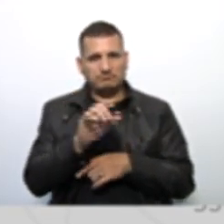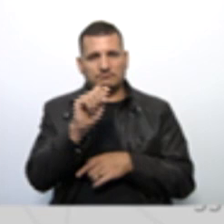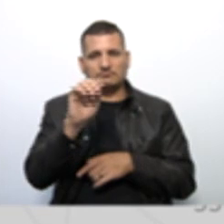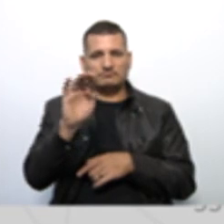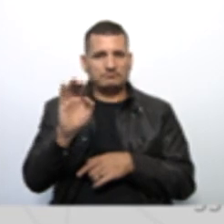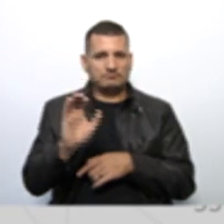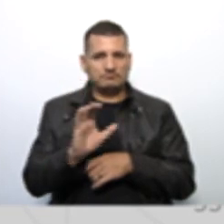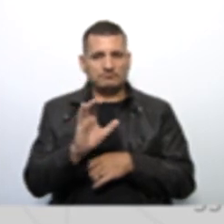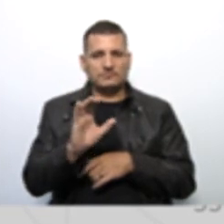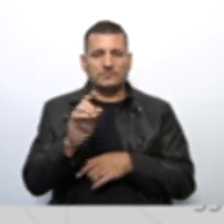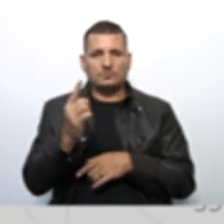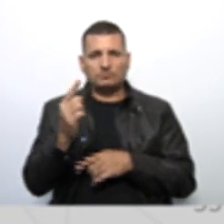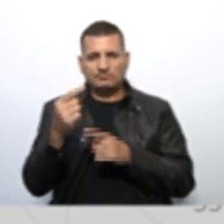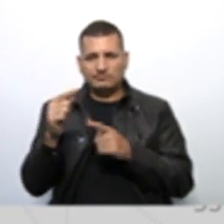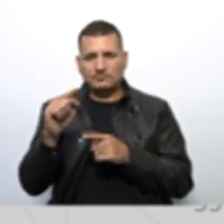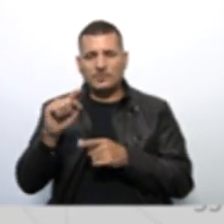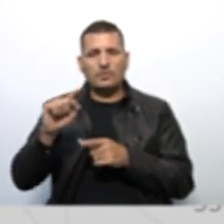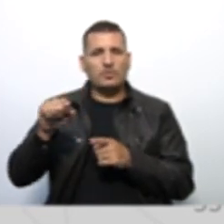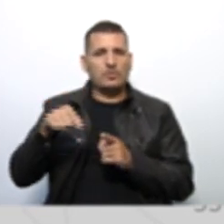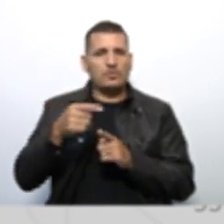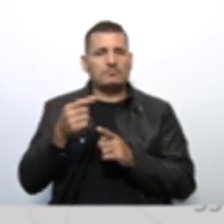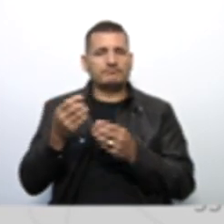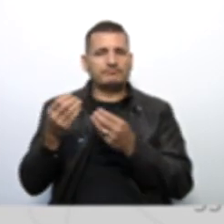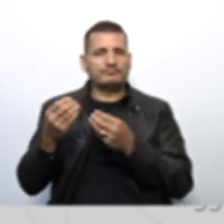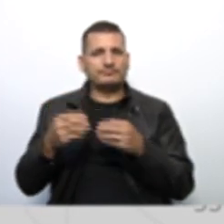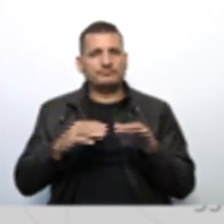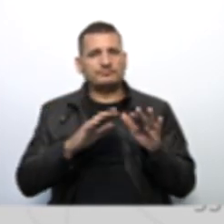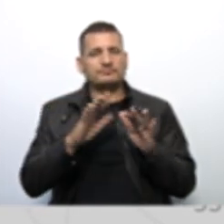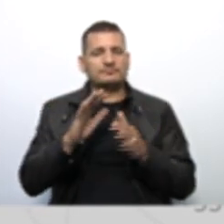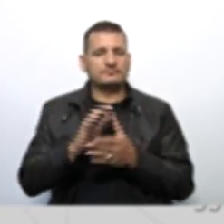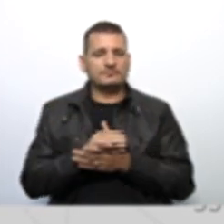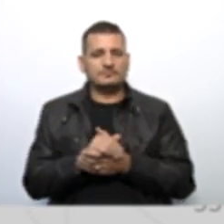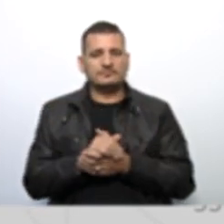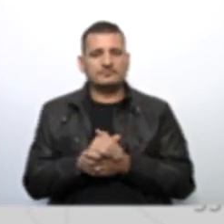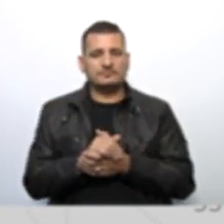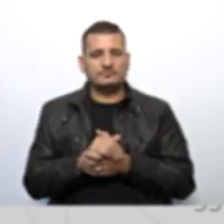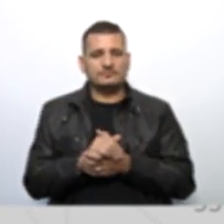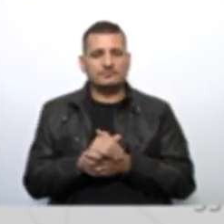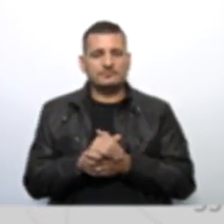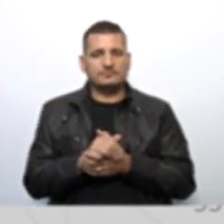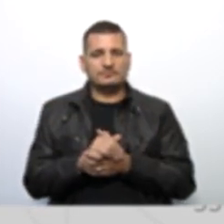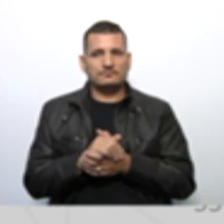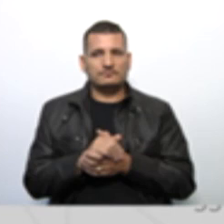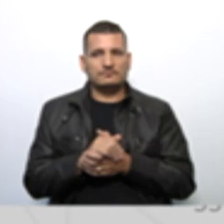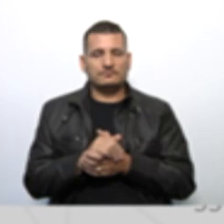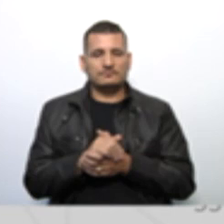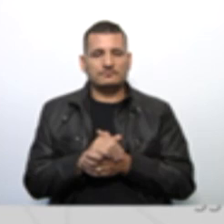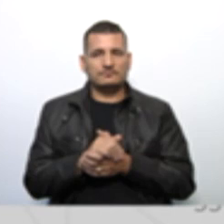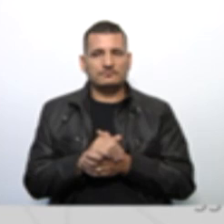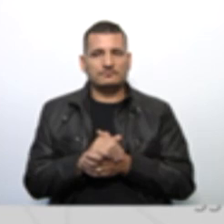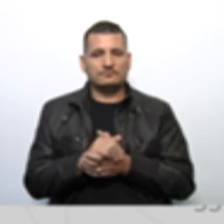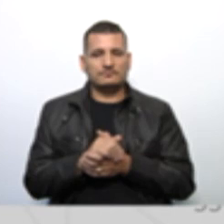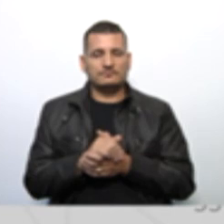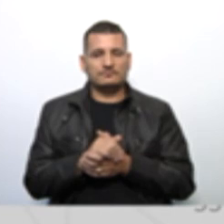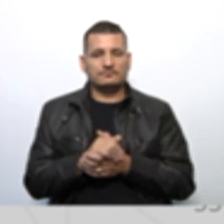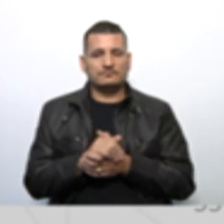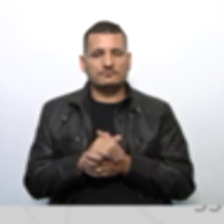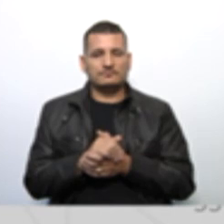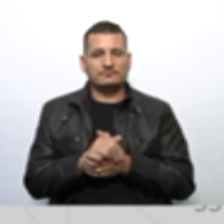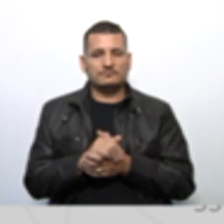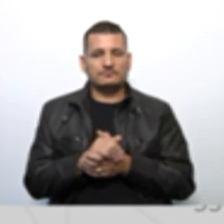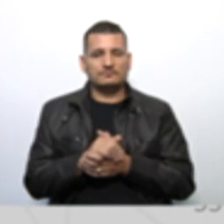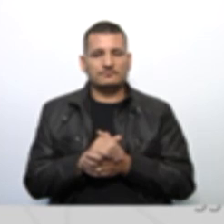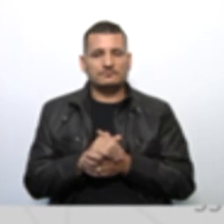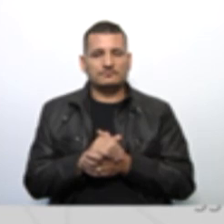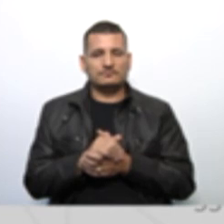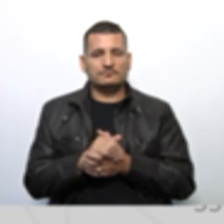das demais. Então, pessoal, se ele falou demais e deixou bem claro, posteriores, certo? O que se